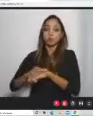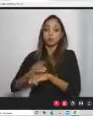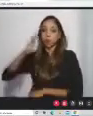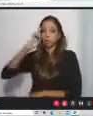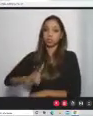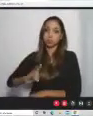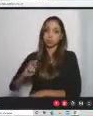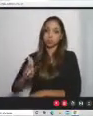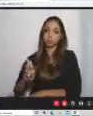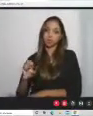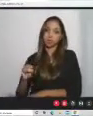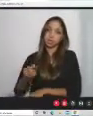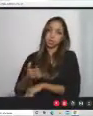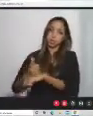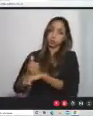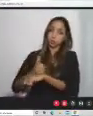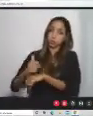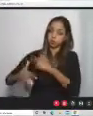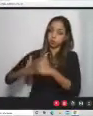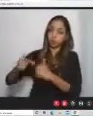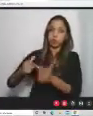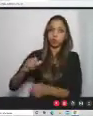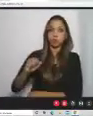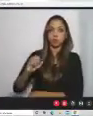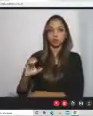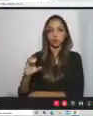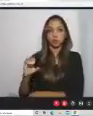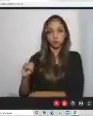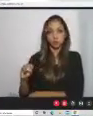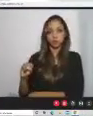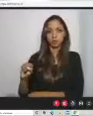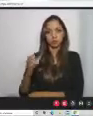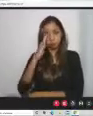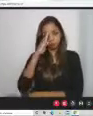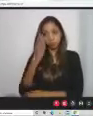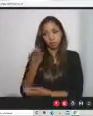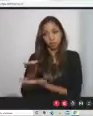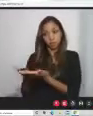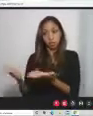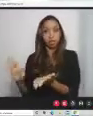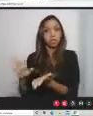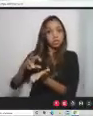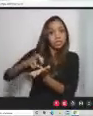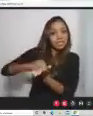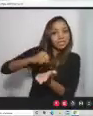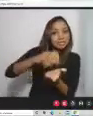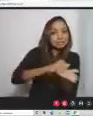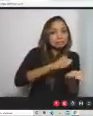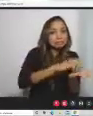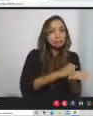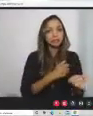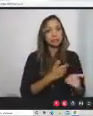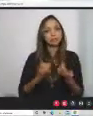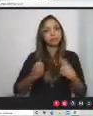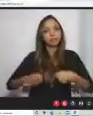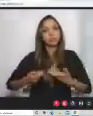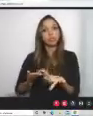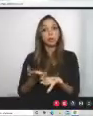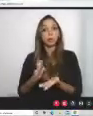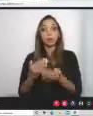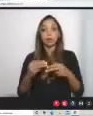estão atuando, como os agentes de saúde, principalmente, né, a importância deles realmente alimentarem esse sistema, para que o Ministério da Saúde entenda